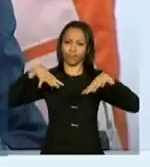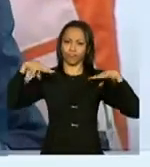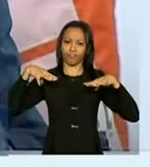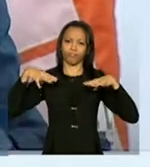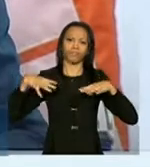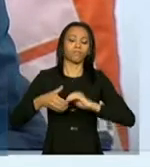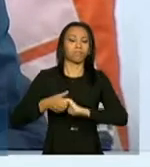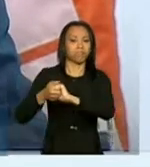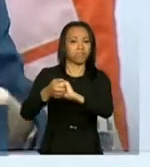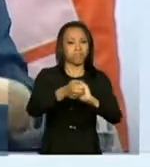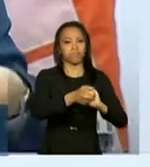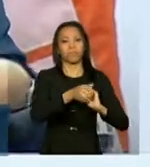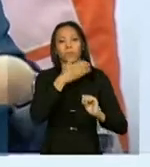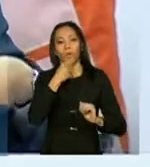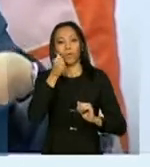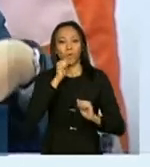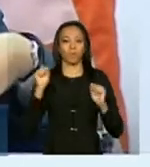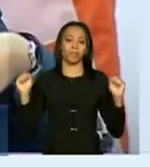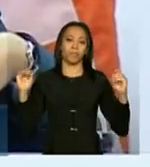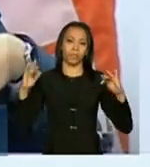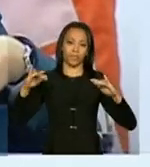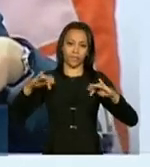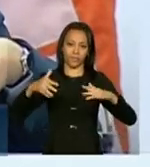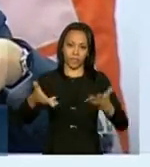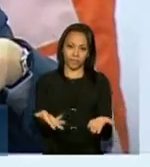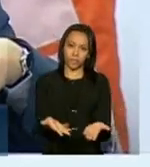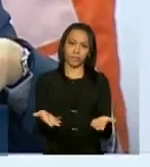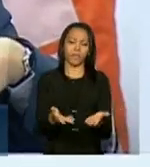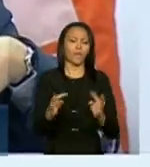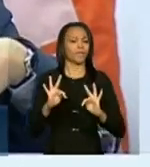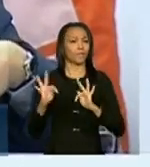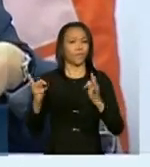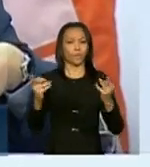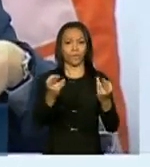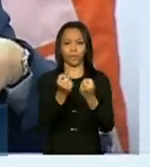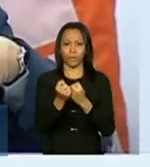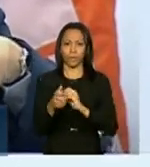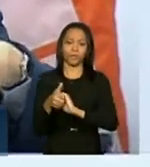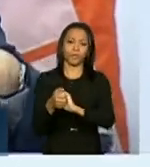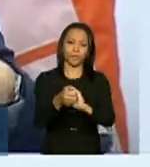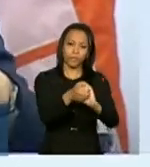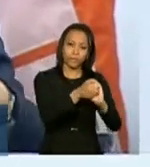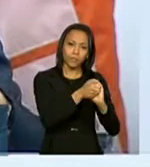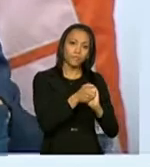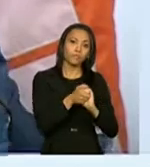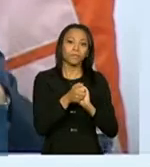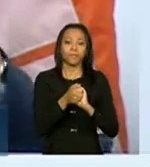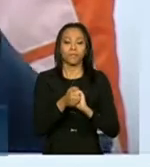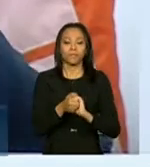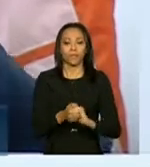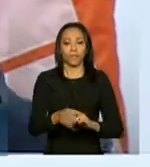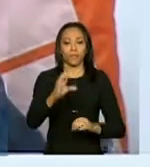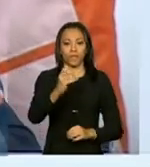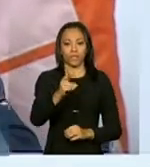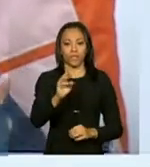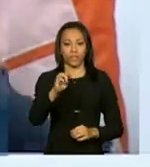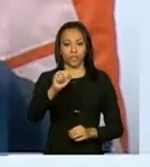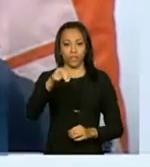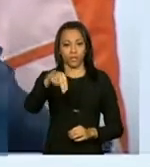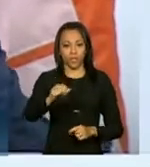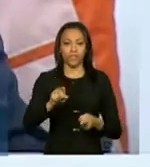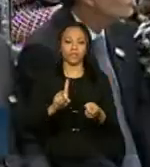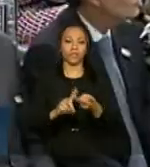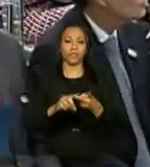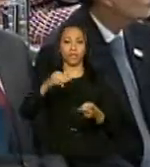senhores convidados, não vou deixar e me permito cumprimentar a todos nas pessoas das senhoras Cristiana Andrade